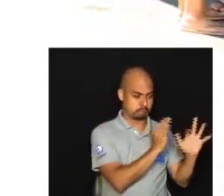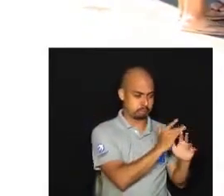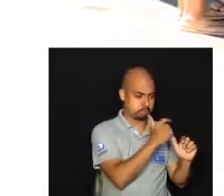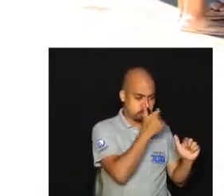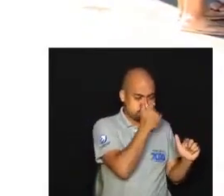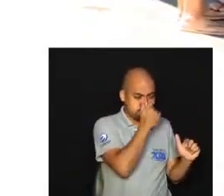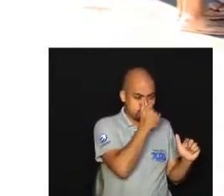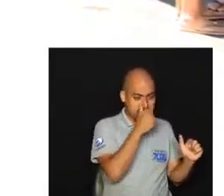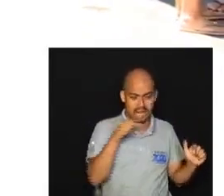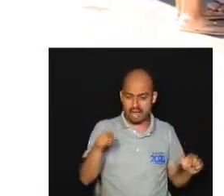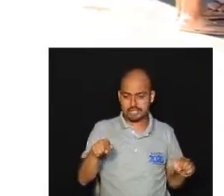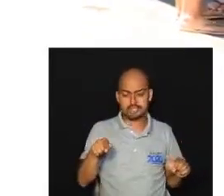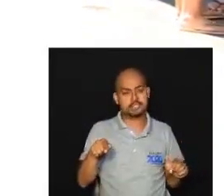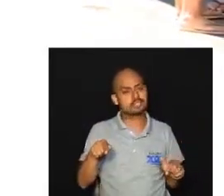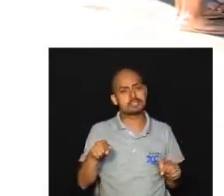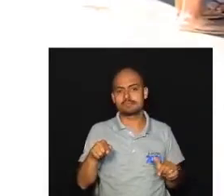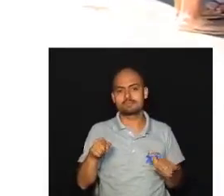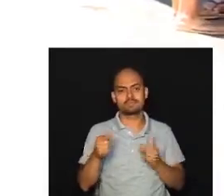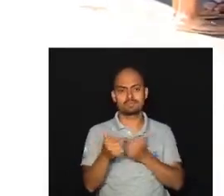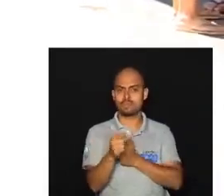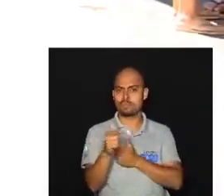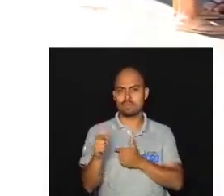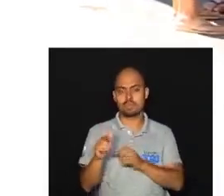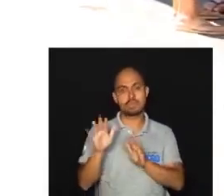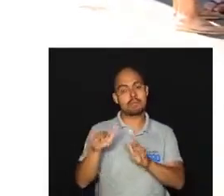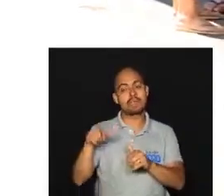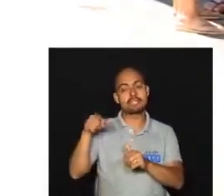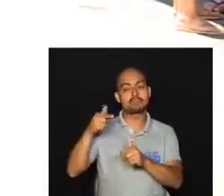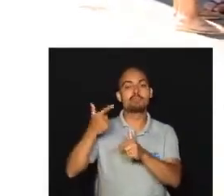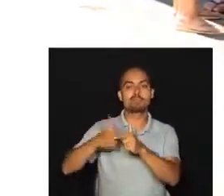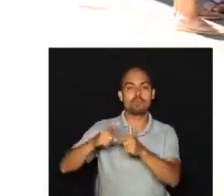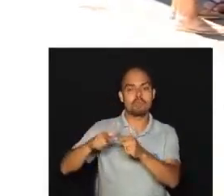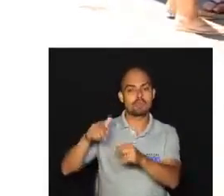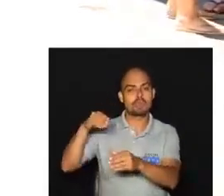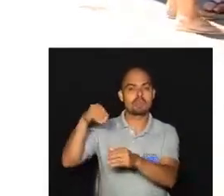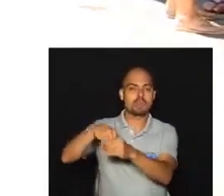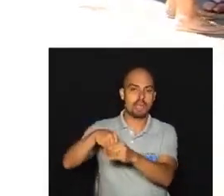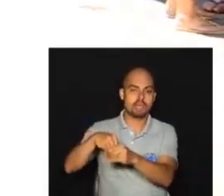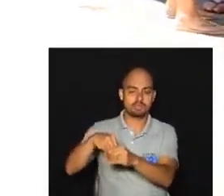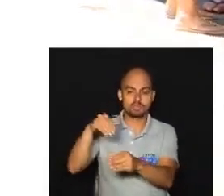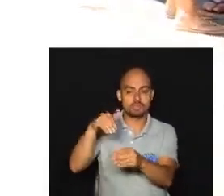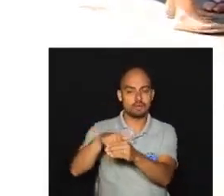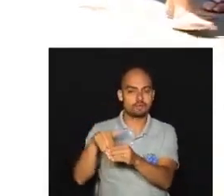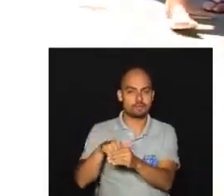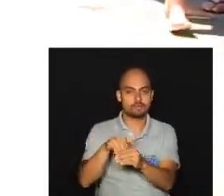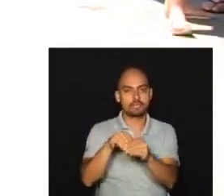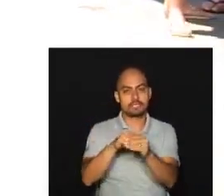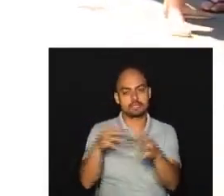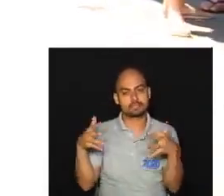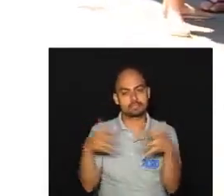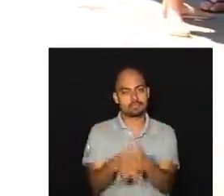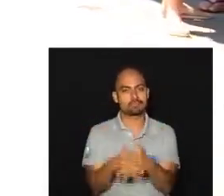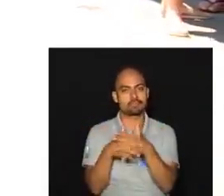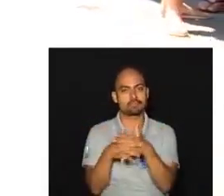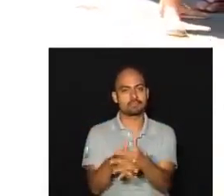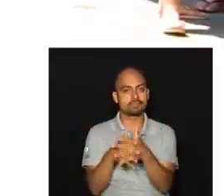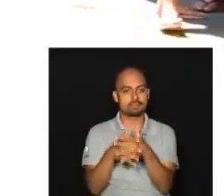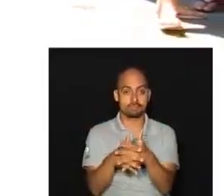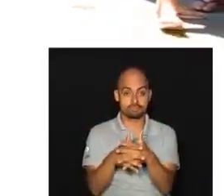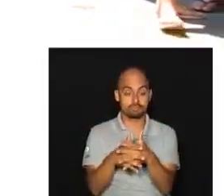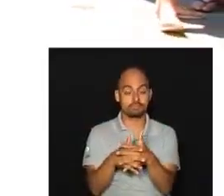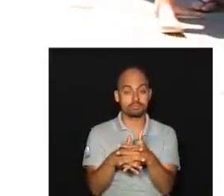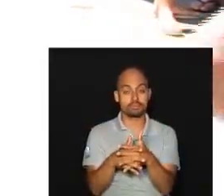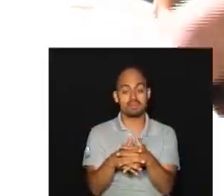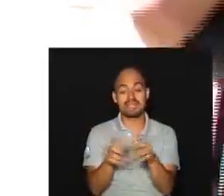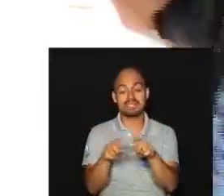bem tranquilo. Mas aqui dentro está havendo essa confusão para que as pessoas possam conferir qual